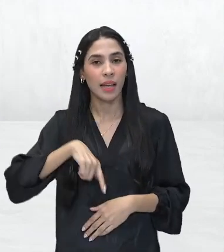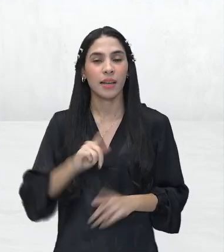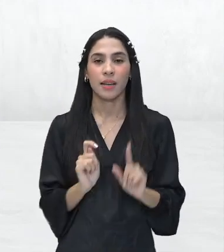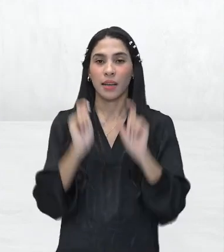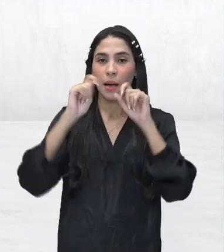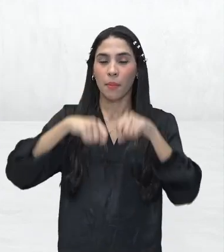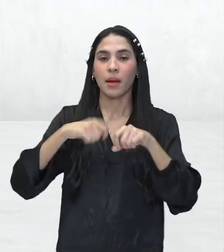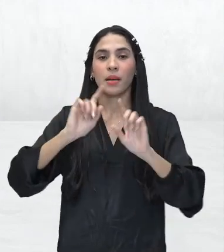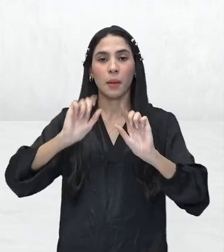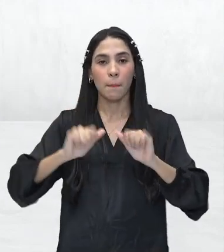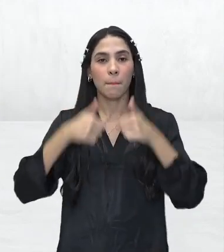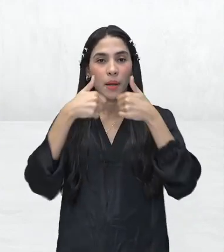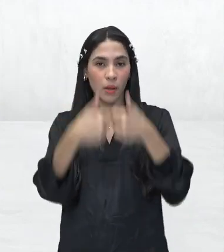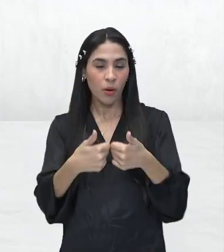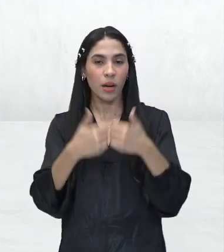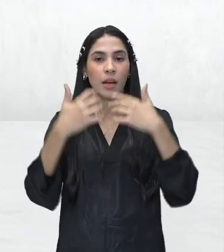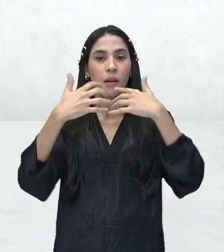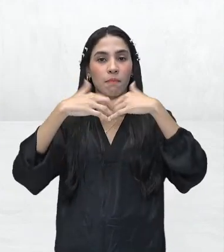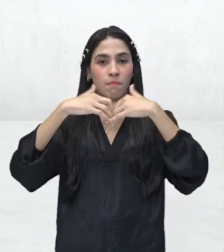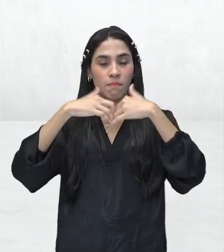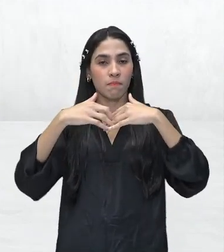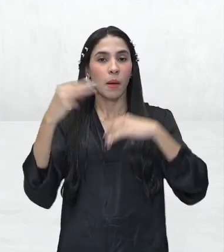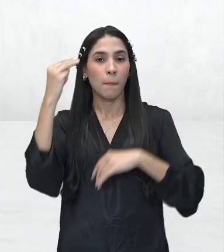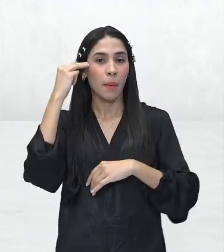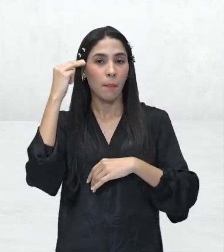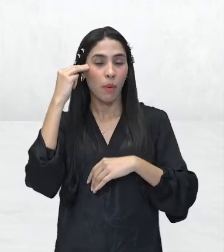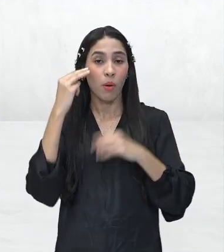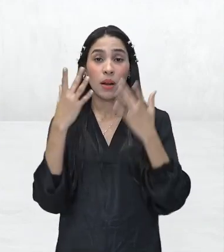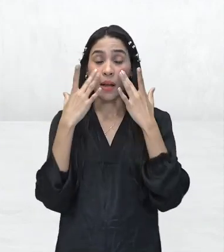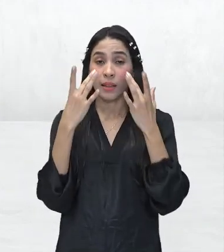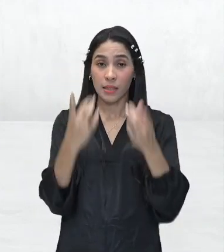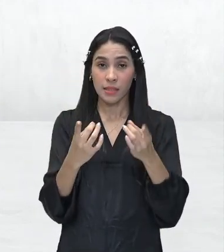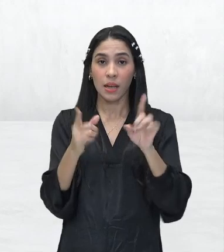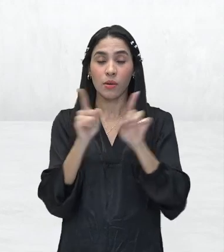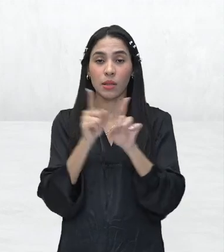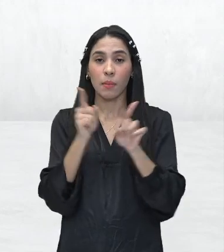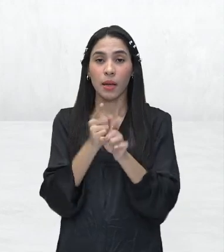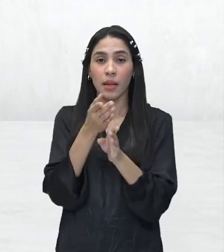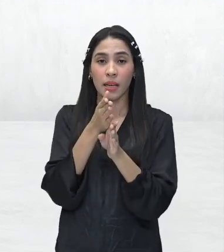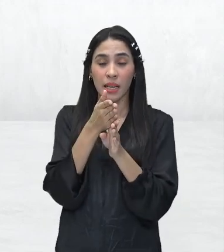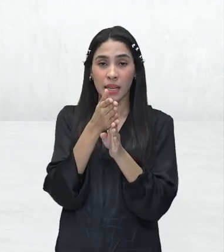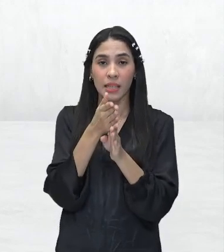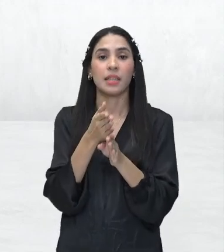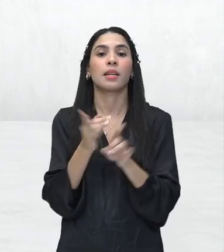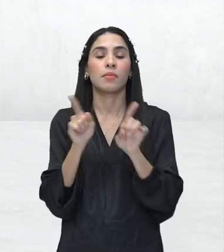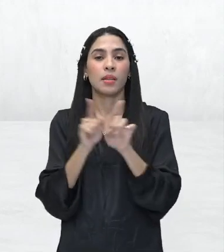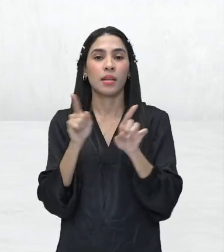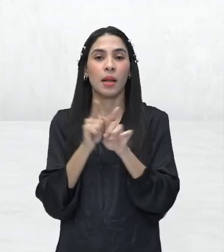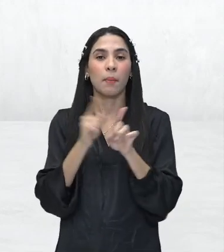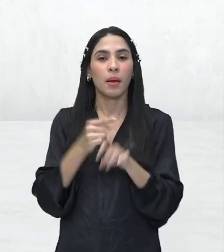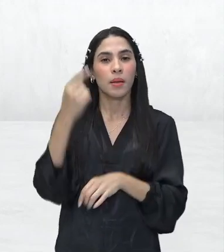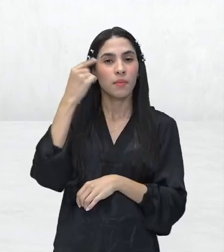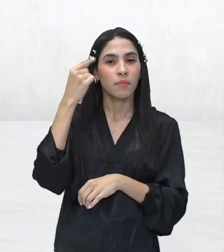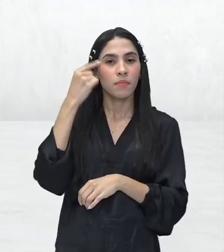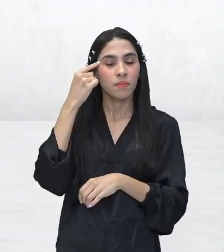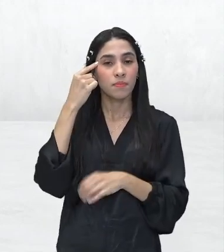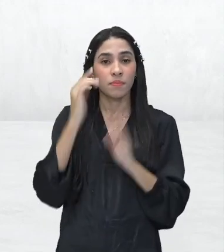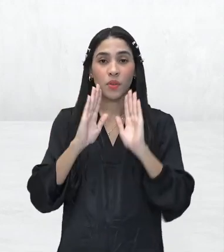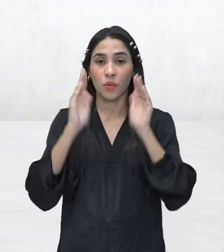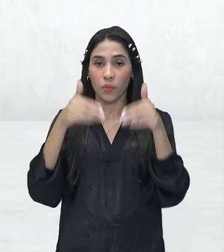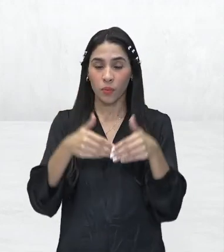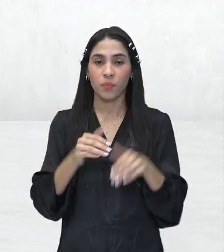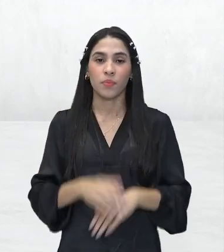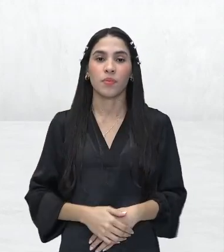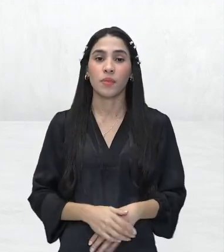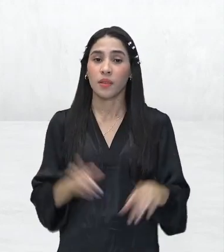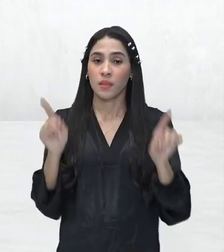de melhorar a nossa memória, atenção, concentração, raciocínio e foco.